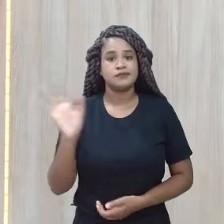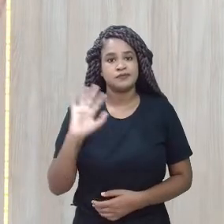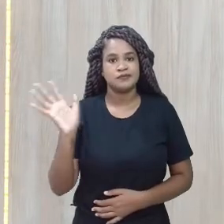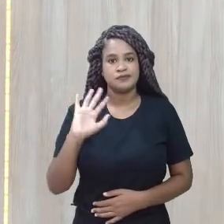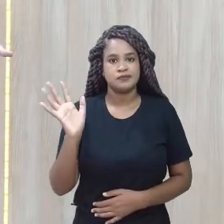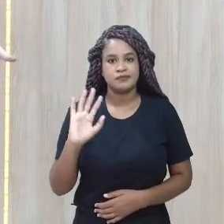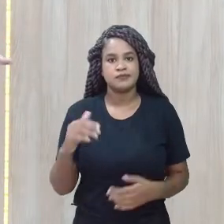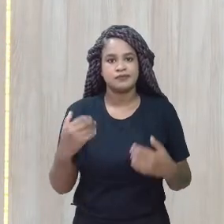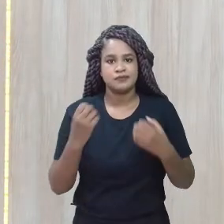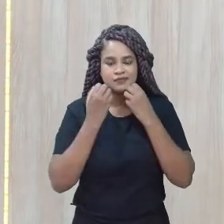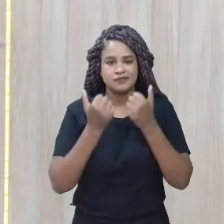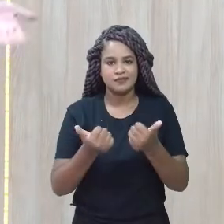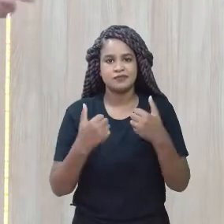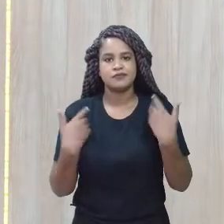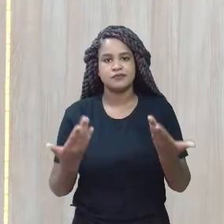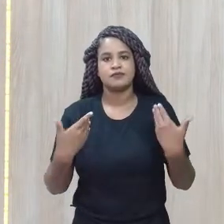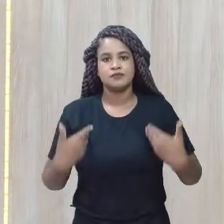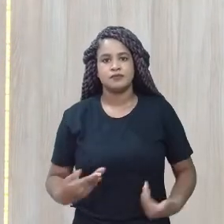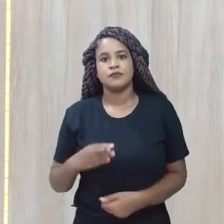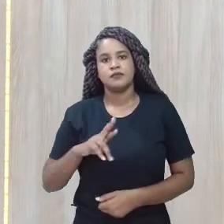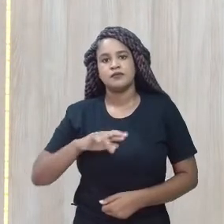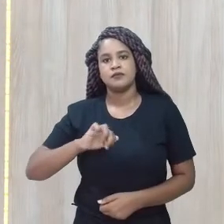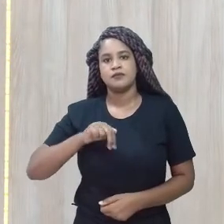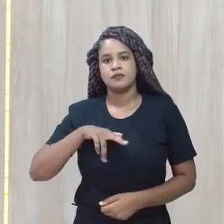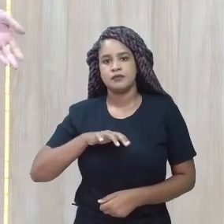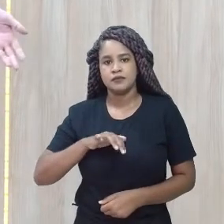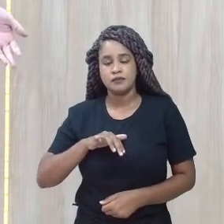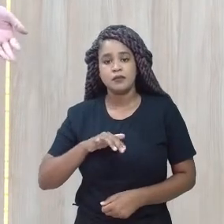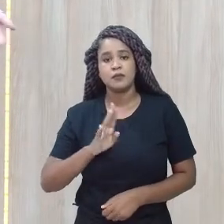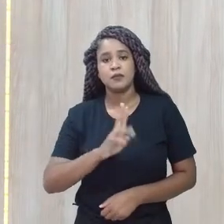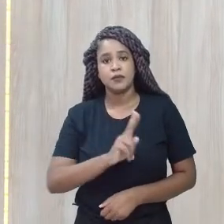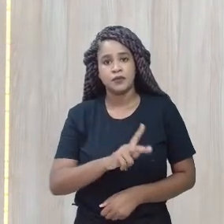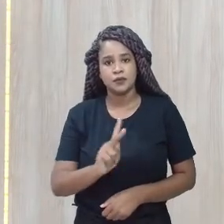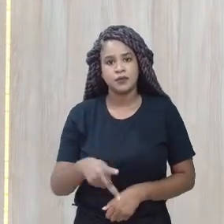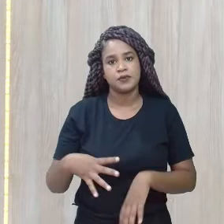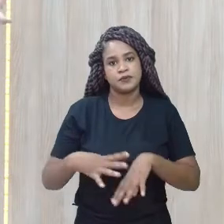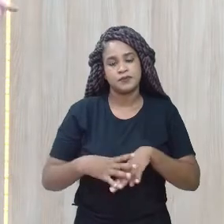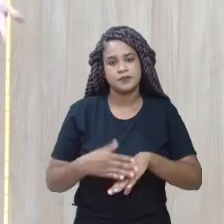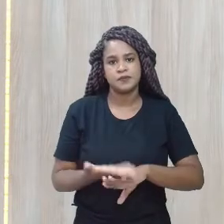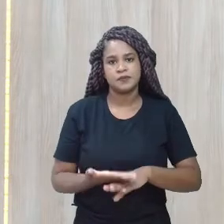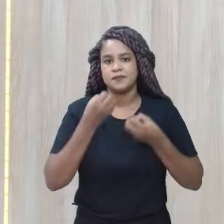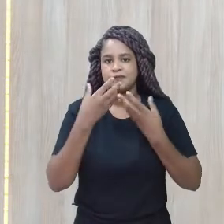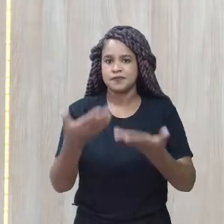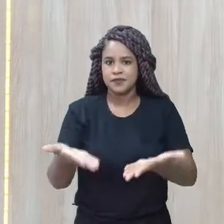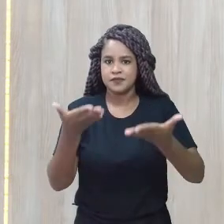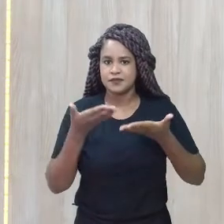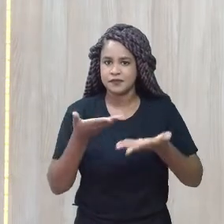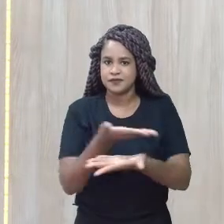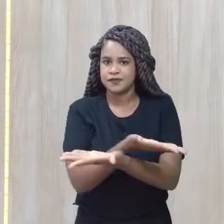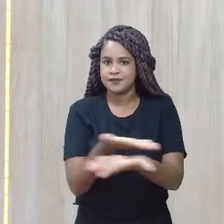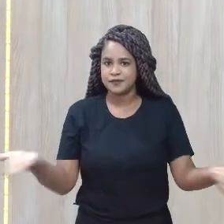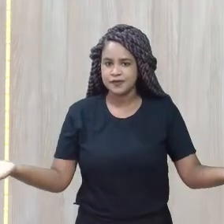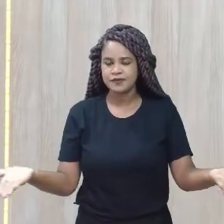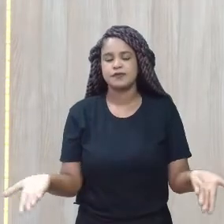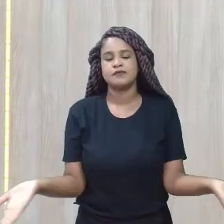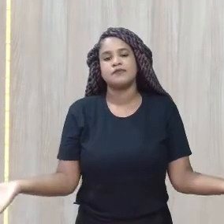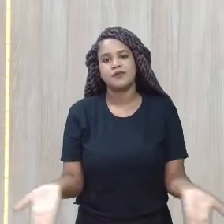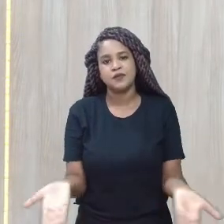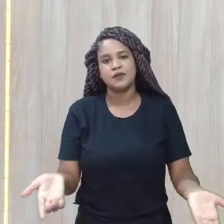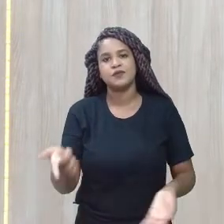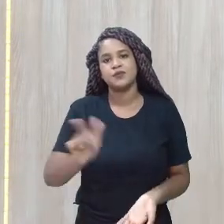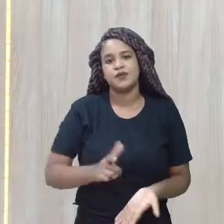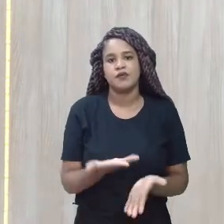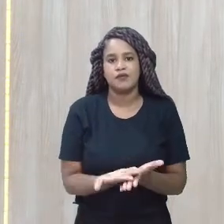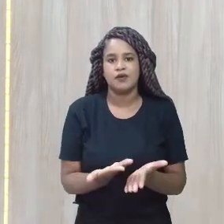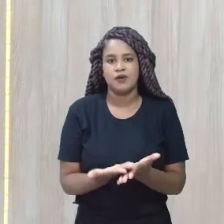Olá, pessoal, tudo bem? Eu me chamo Birene Mourão, sou professora de matemática e sejam bem-vindos e bem-vindas mais uma vez à